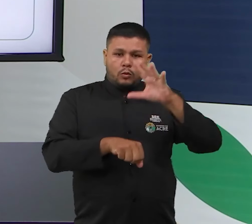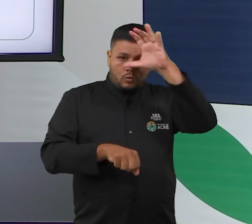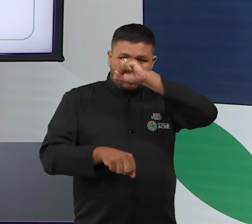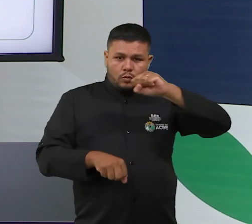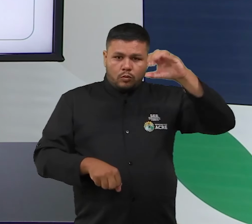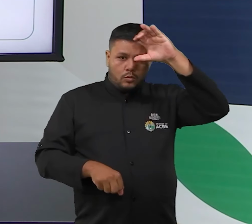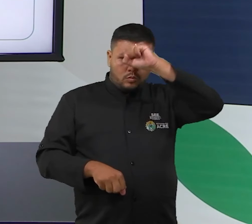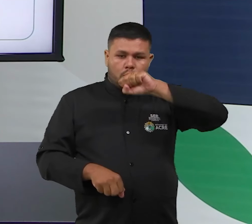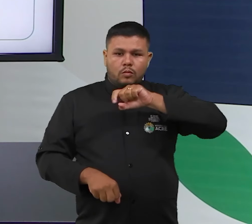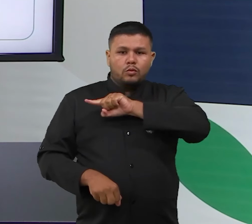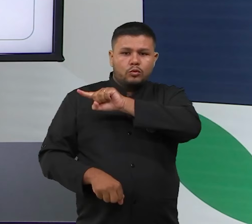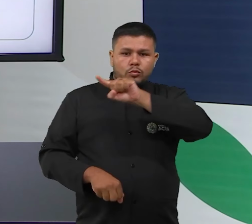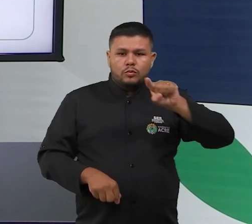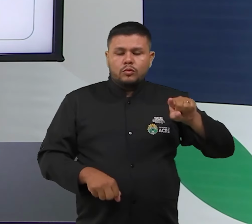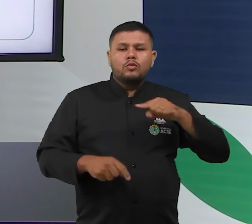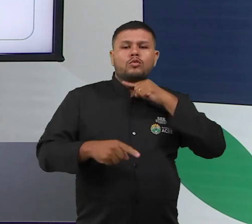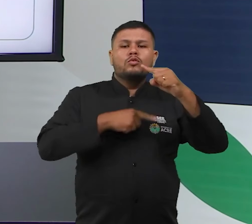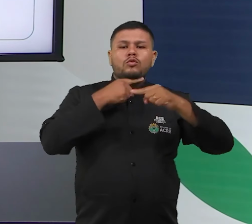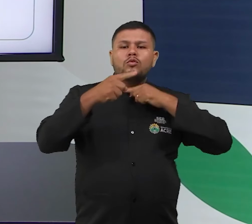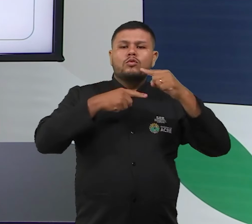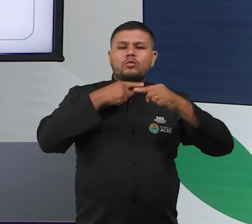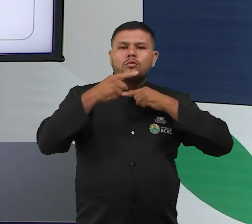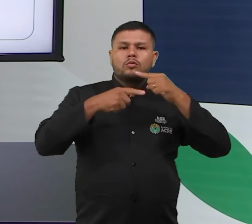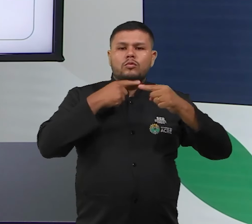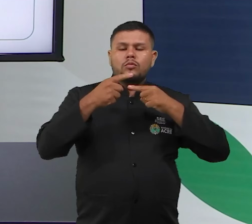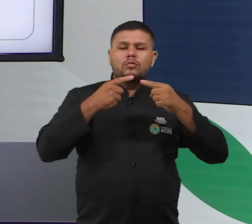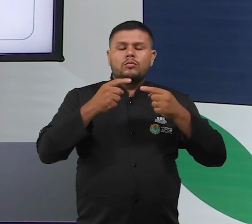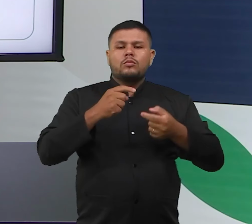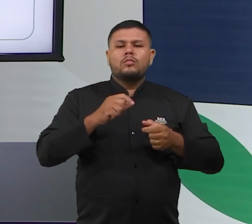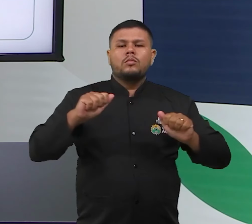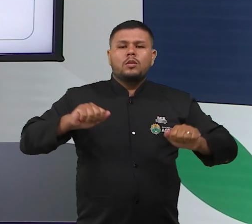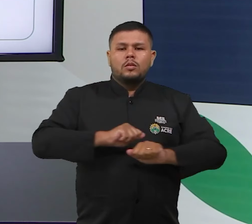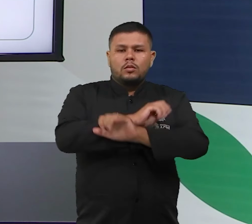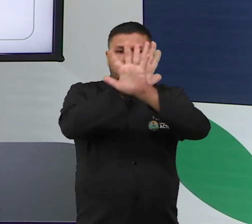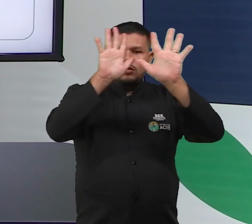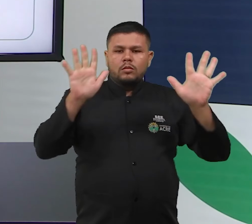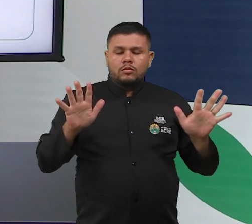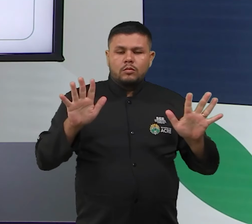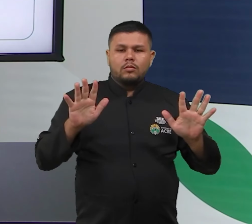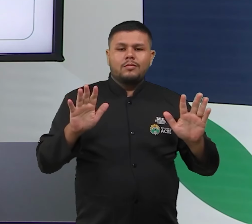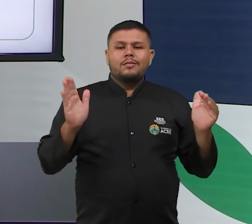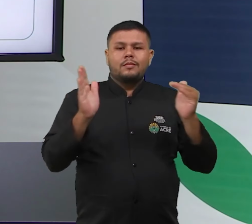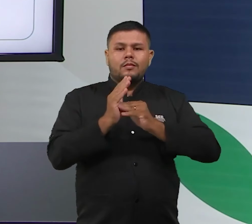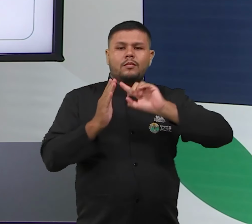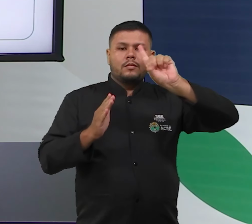vocês. Qualquer dúvida, nós estamos aqui para prestar um apoio. Até a próxima aula.